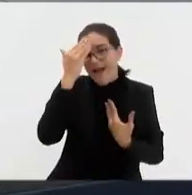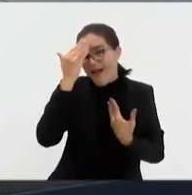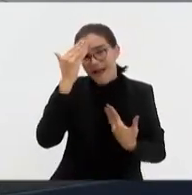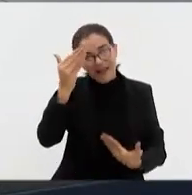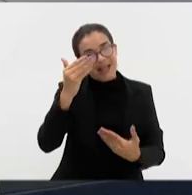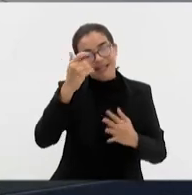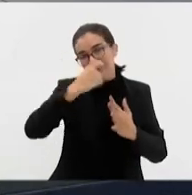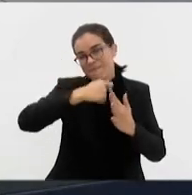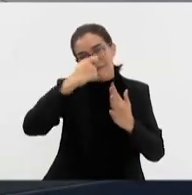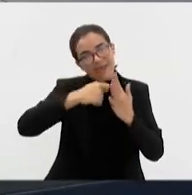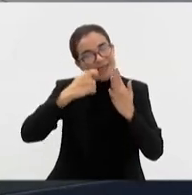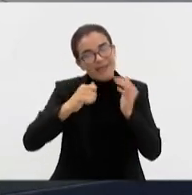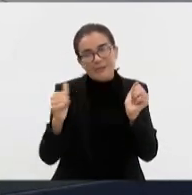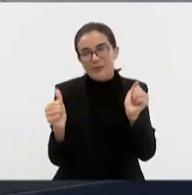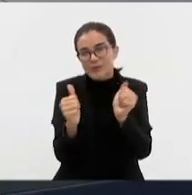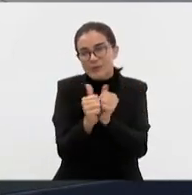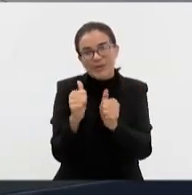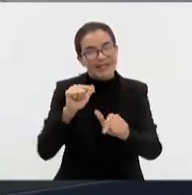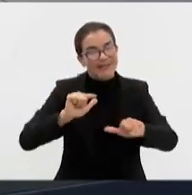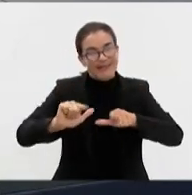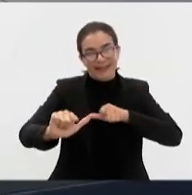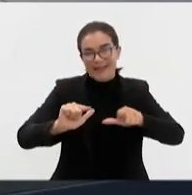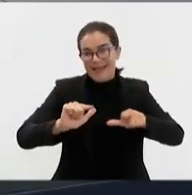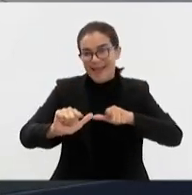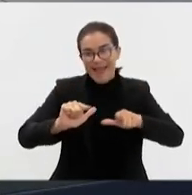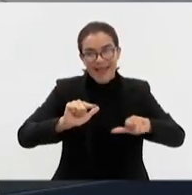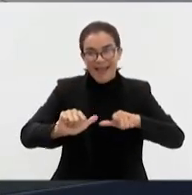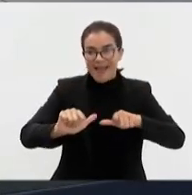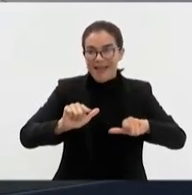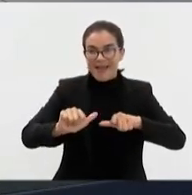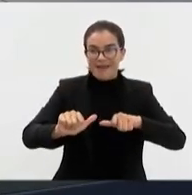esses meses de trabalho que nós fizemos, né? Acho que foi